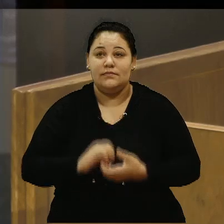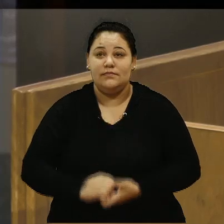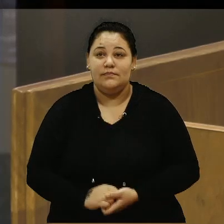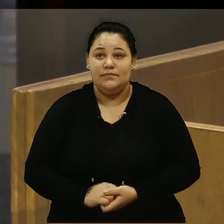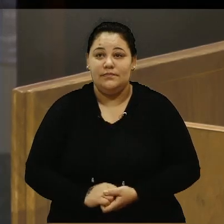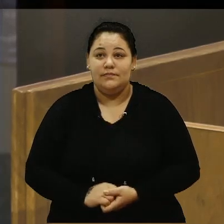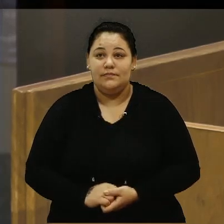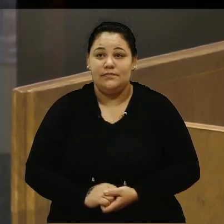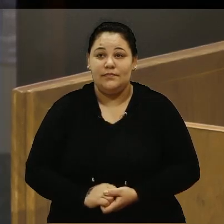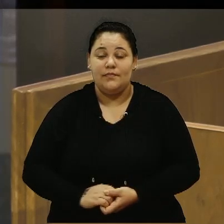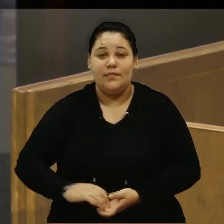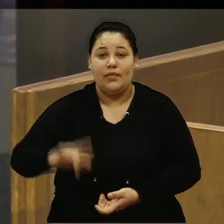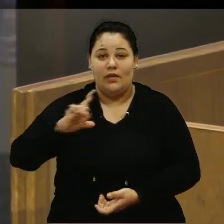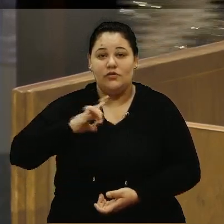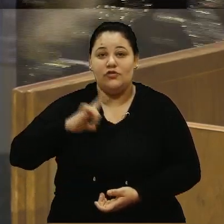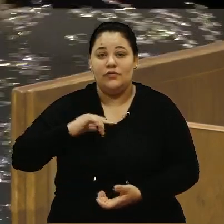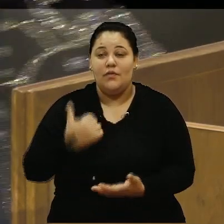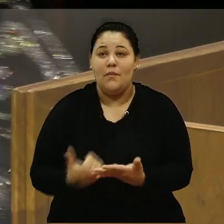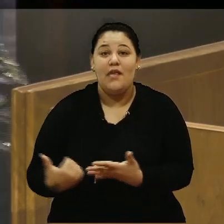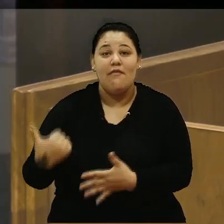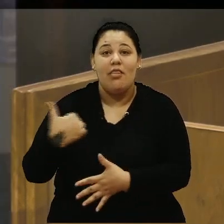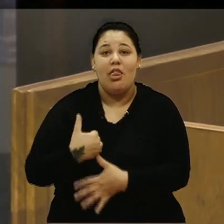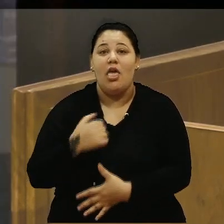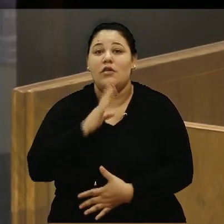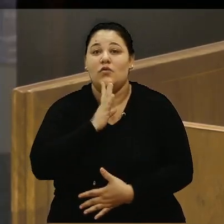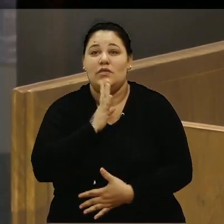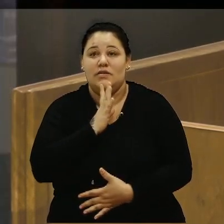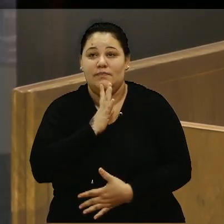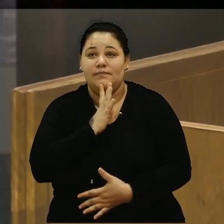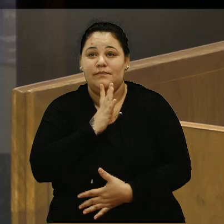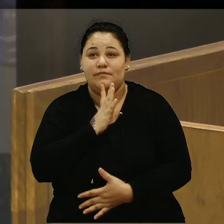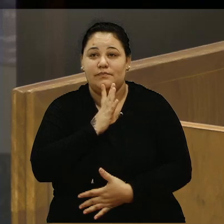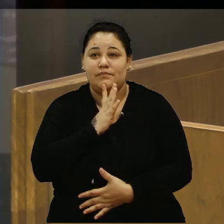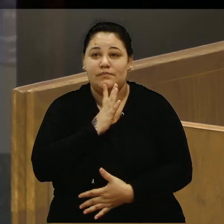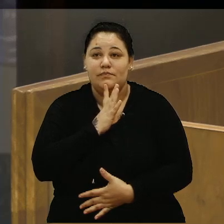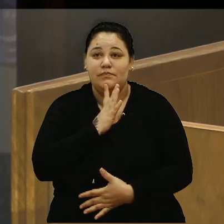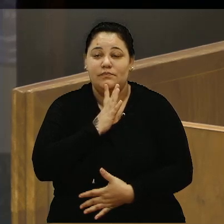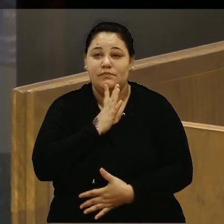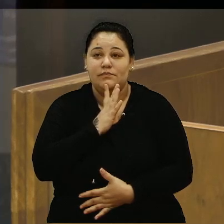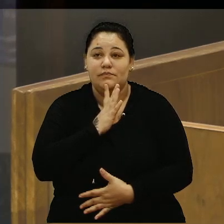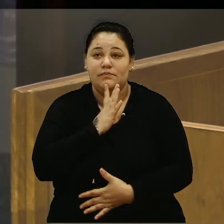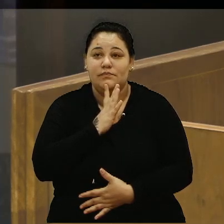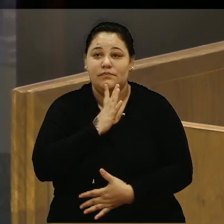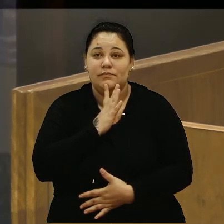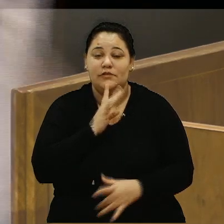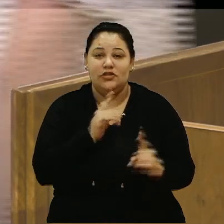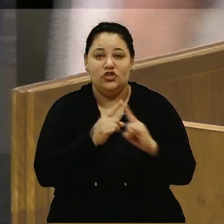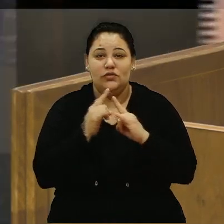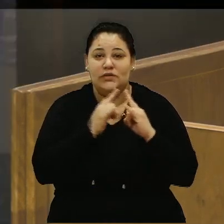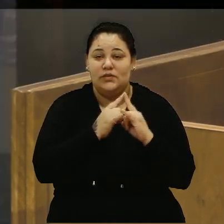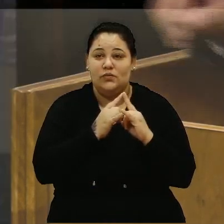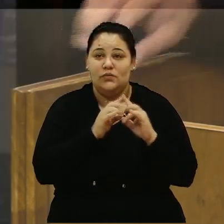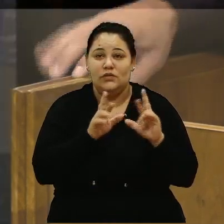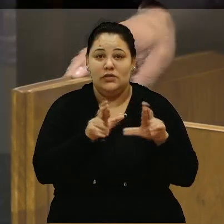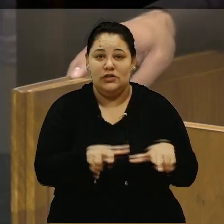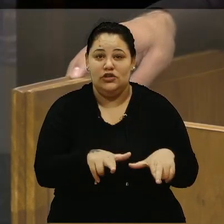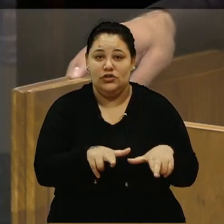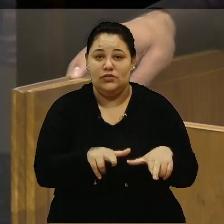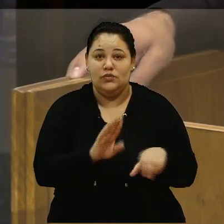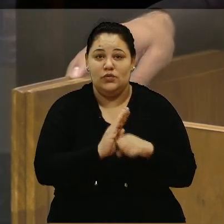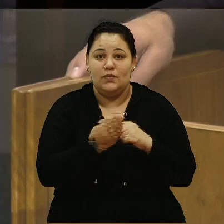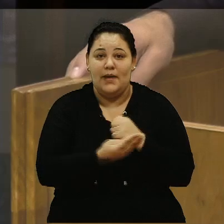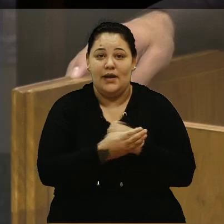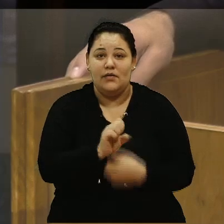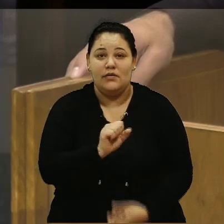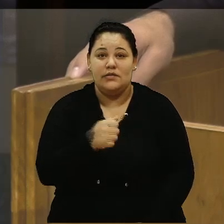que eu tive o privilégio de conhecer alguns dias atrás, ali na região do bairro